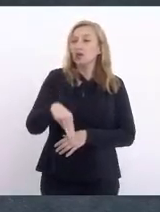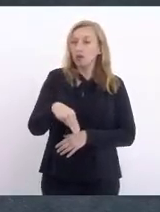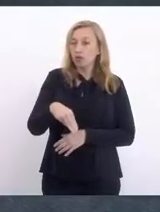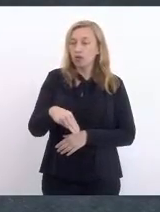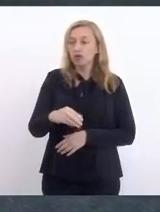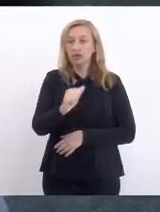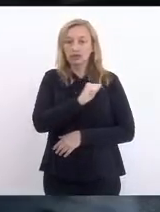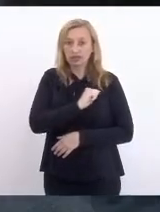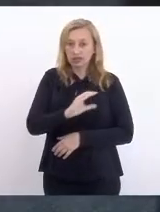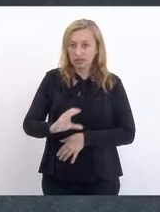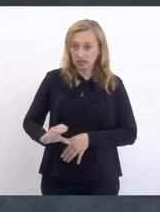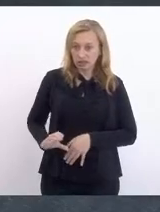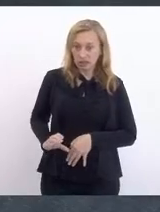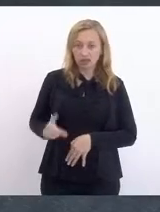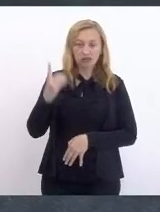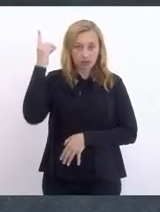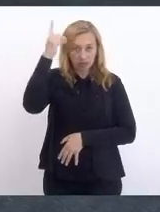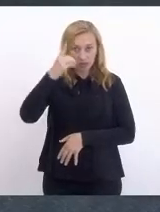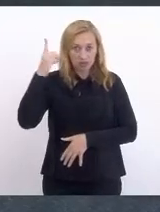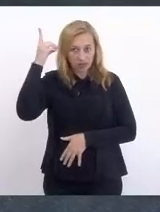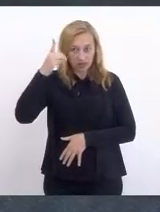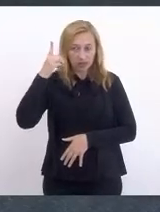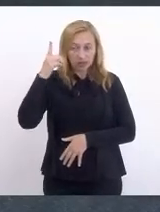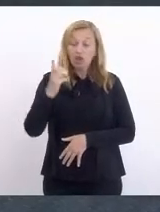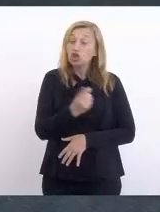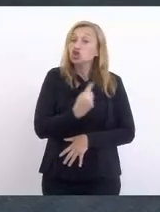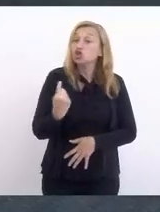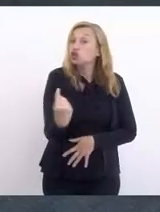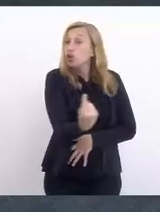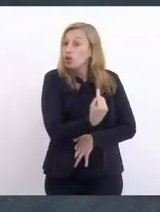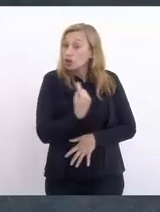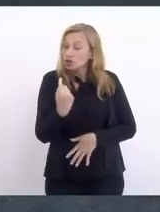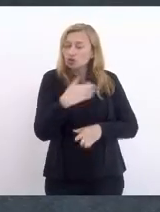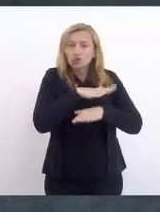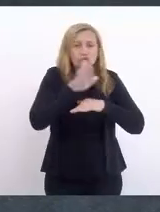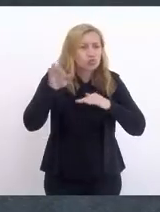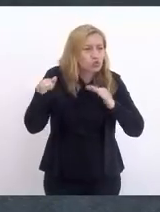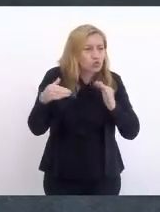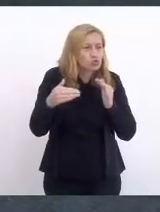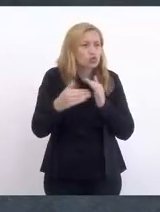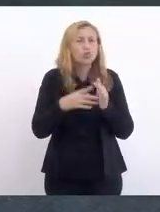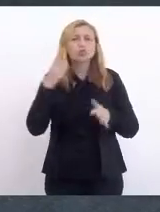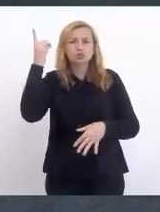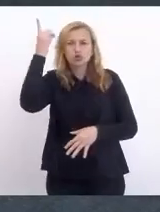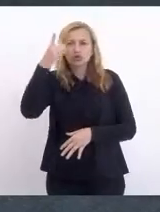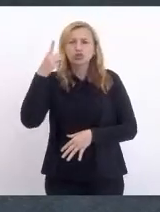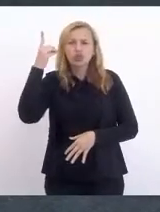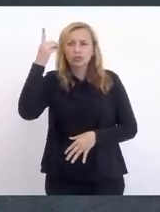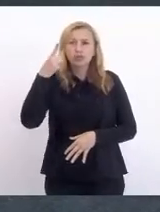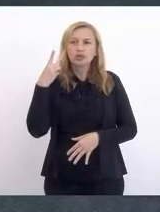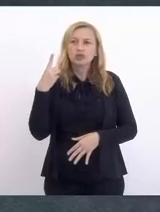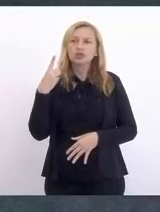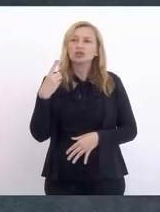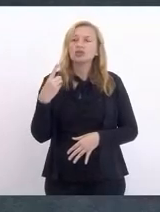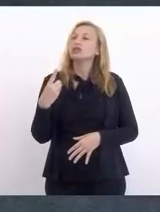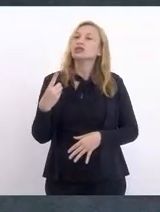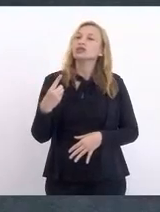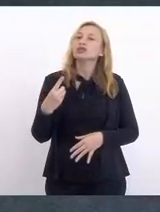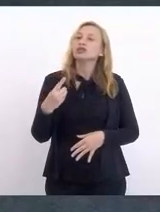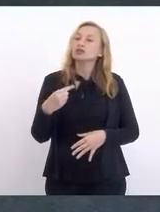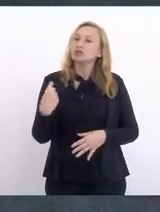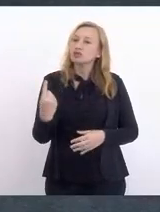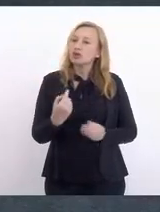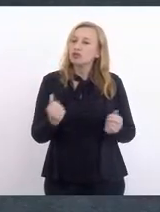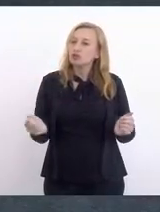André Ceciliano e nós todos os deputados somos atores